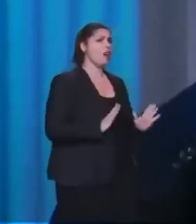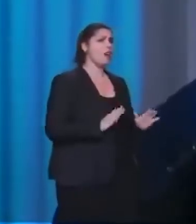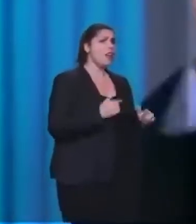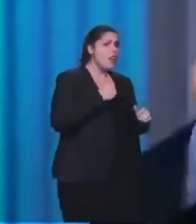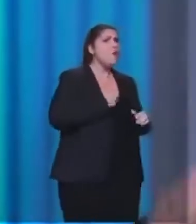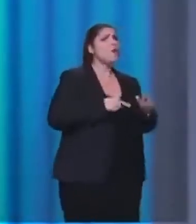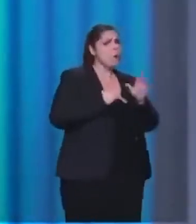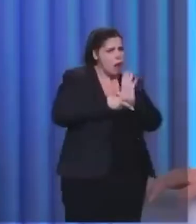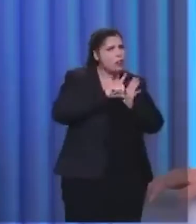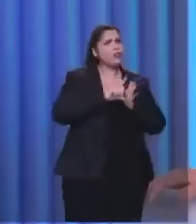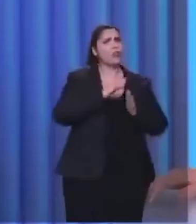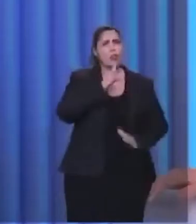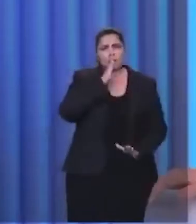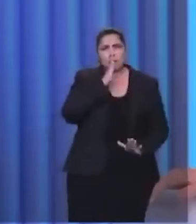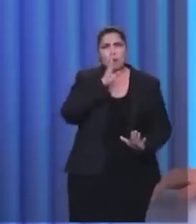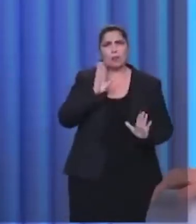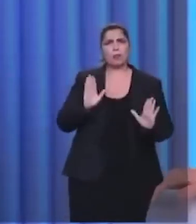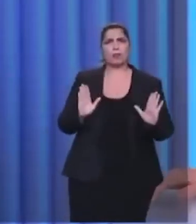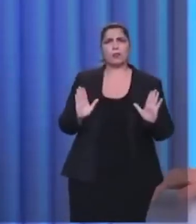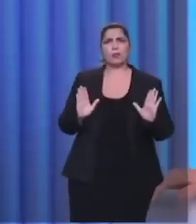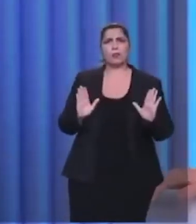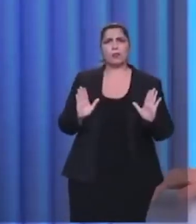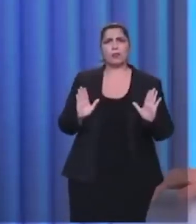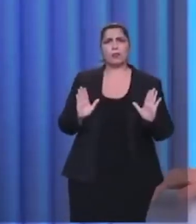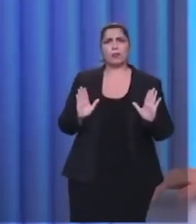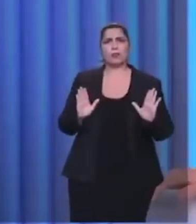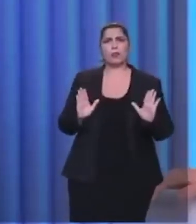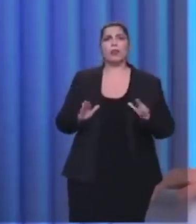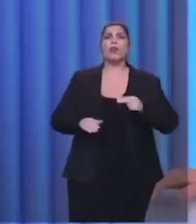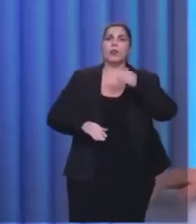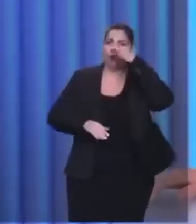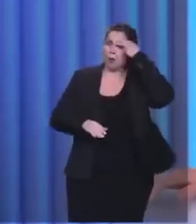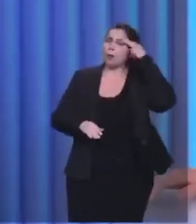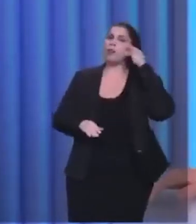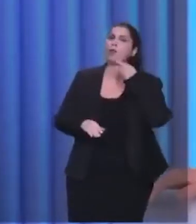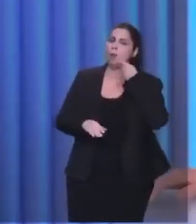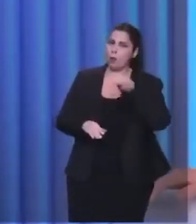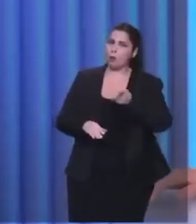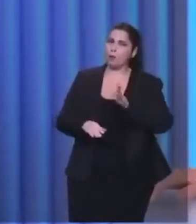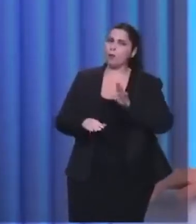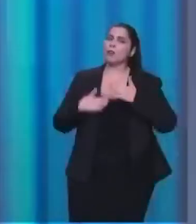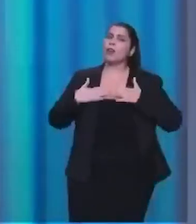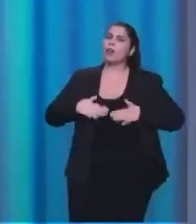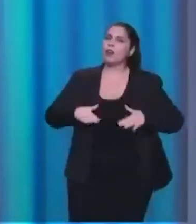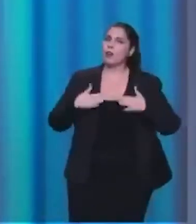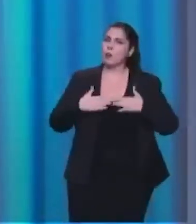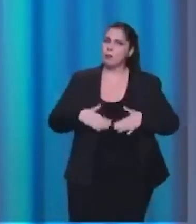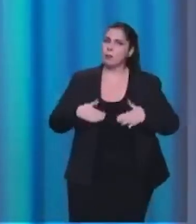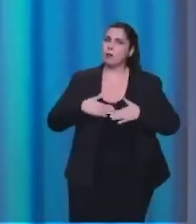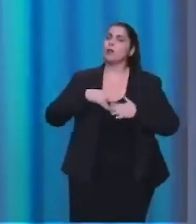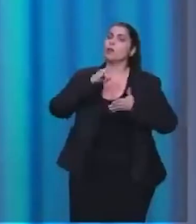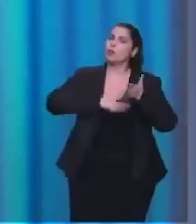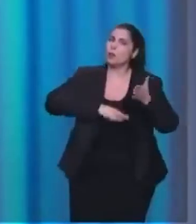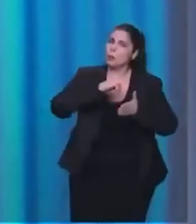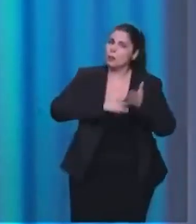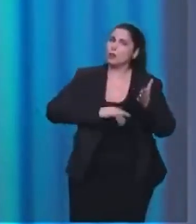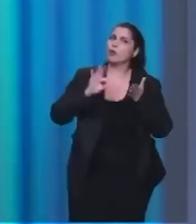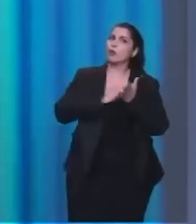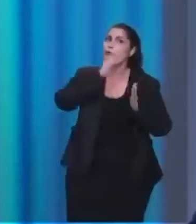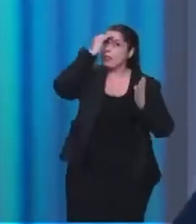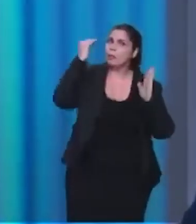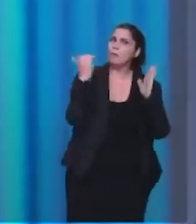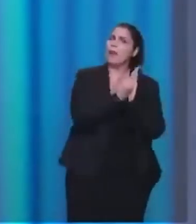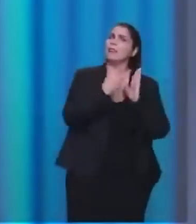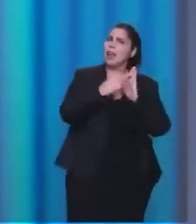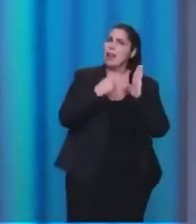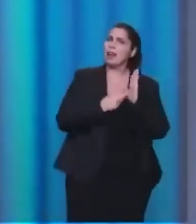bem. Candidato Padre Kelman. Falou, porque eu assinei um documento aqui, sabe, respeitando as regras.